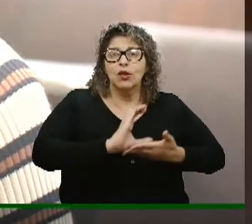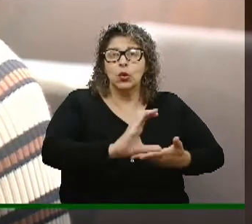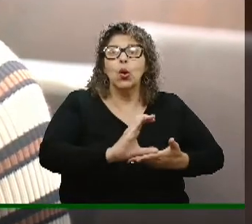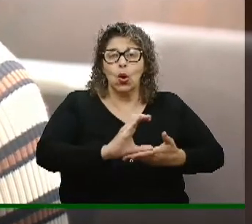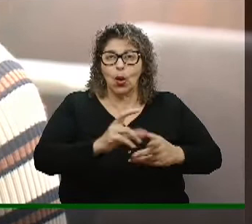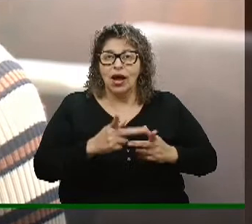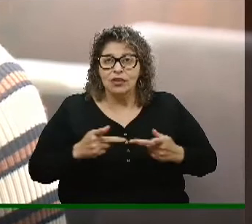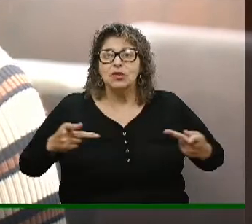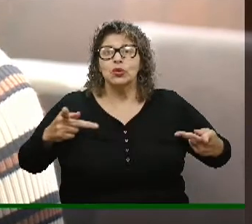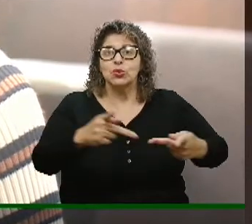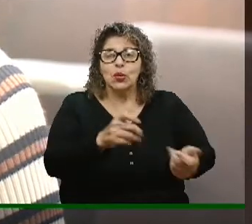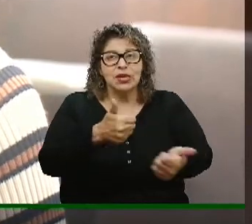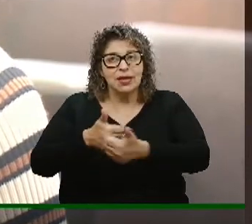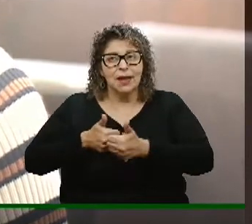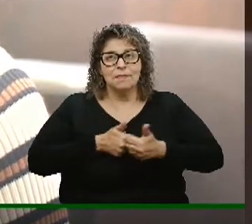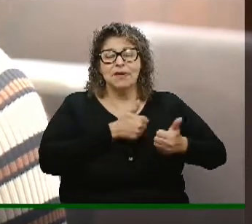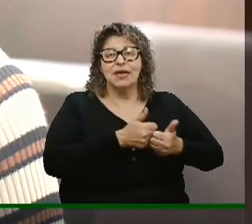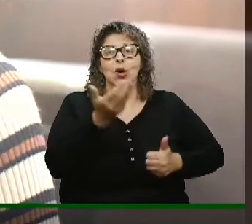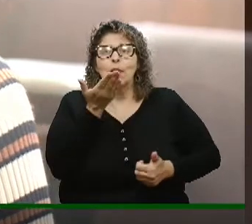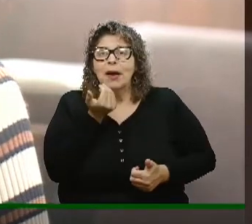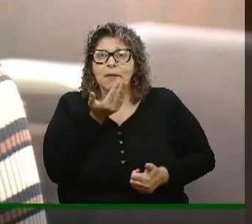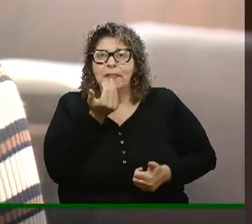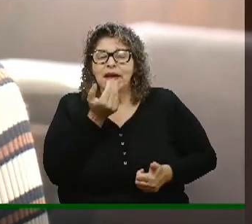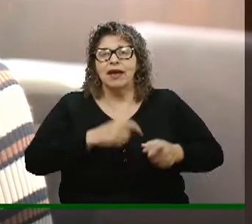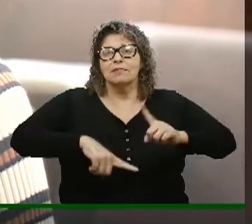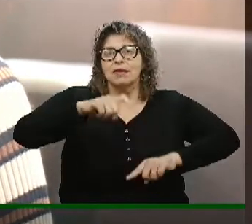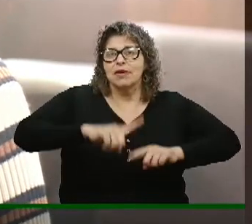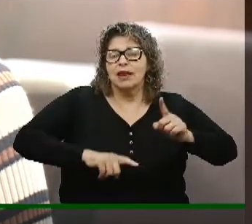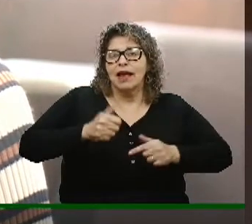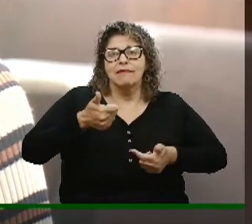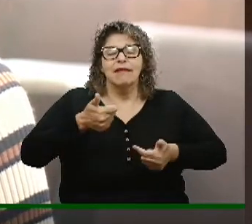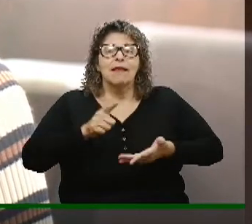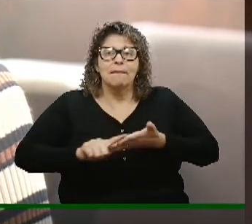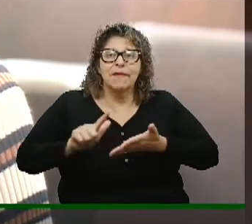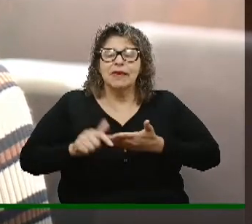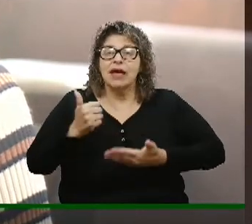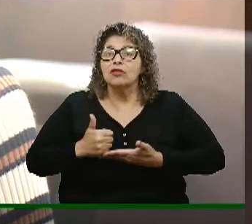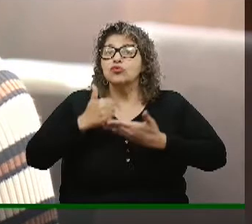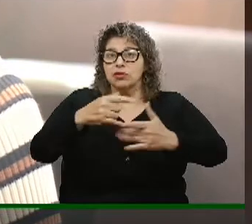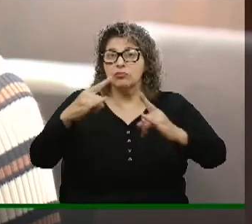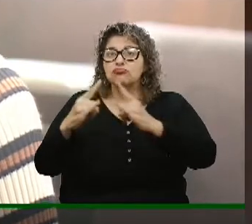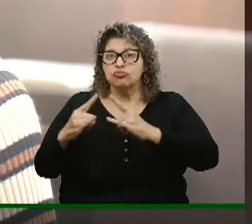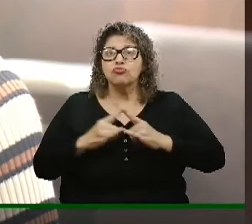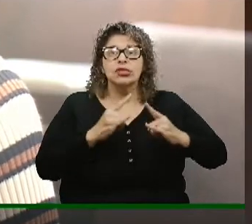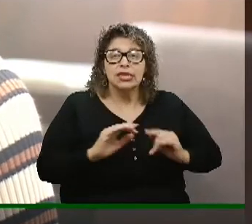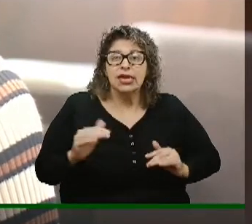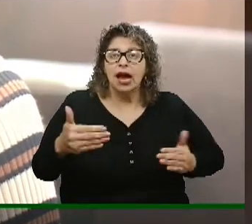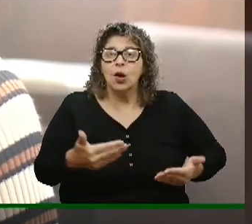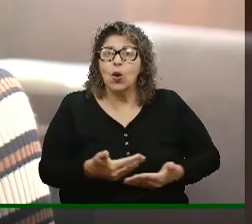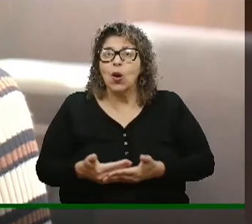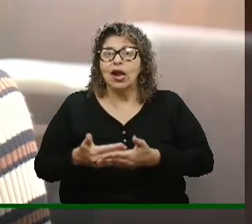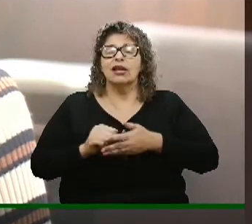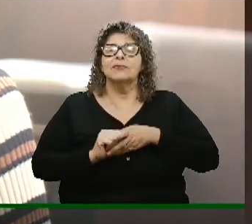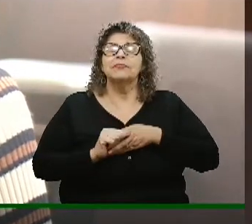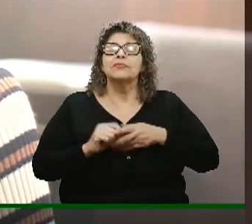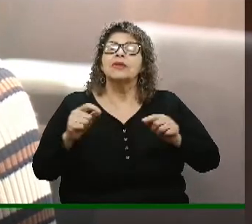comunidade que está ao seu entorno, como alimentos, materiais de higiene, ajudando instituições que acolhem, levando os alunos